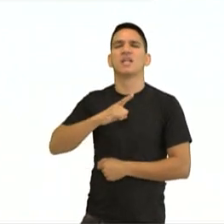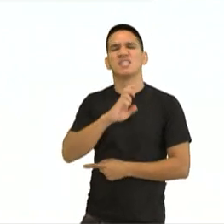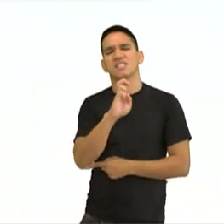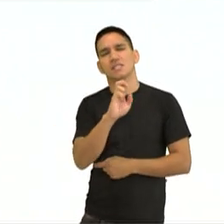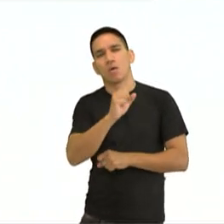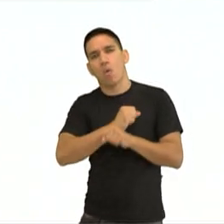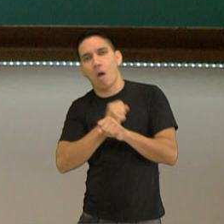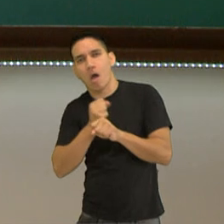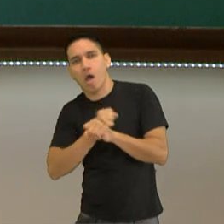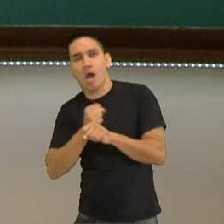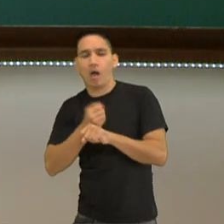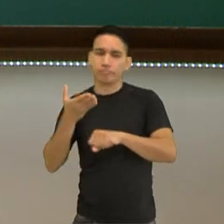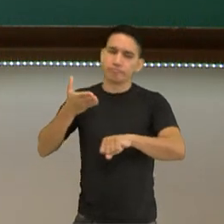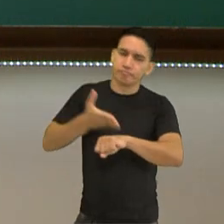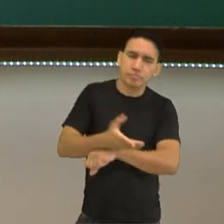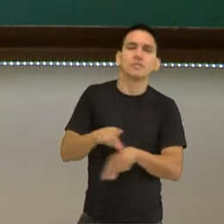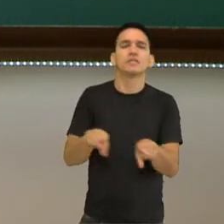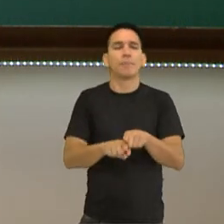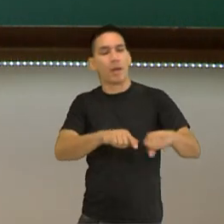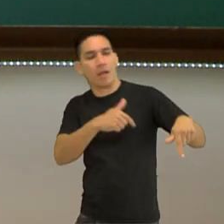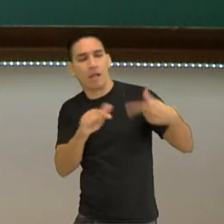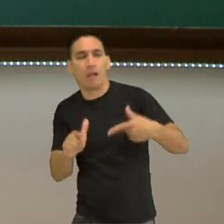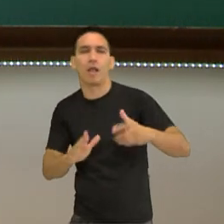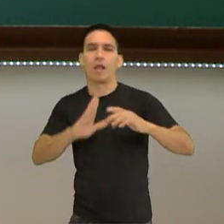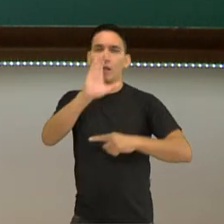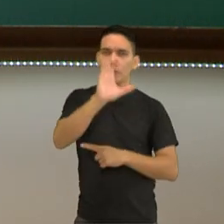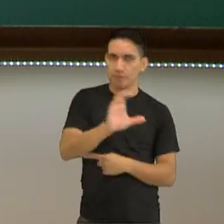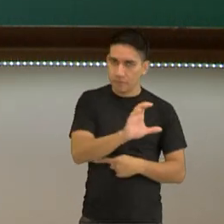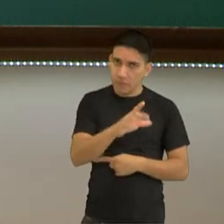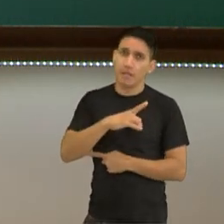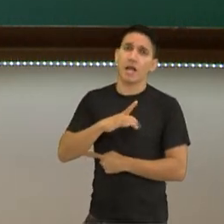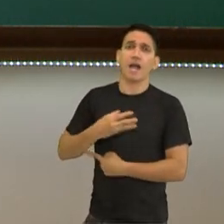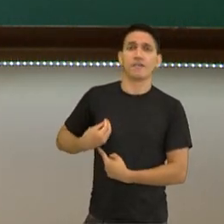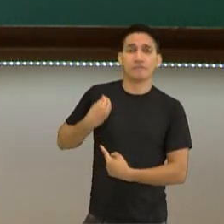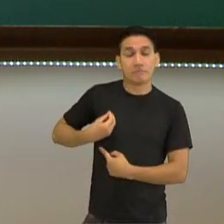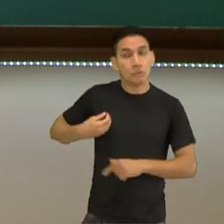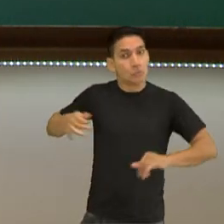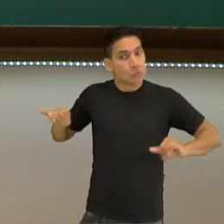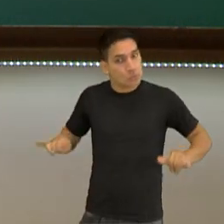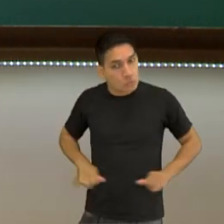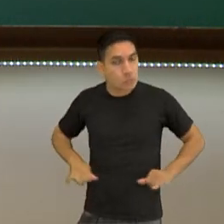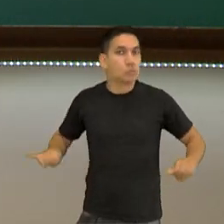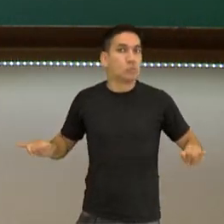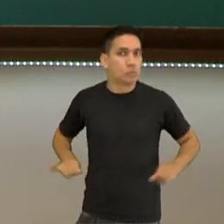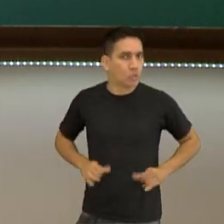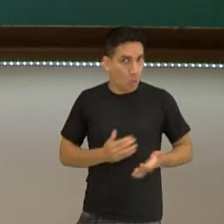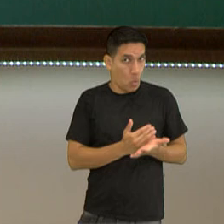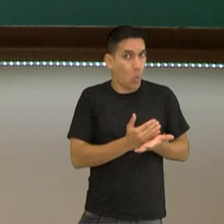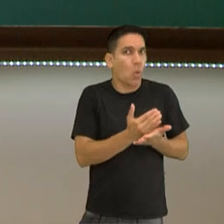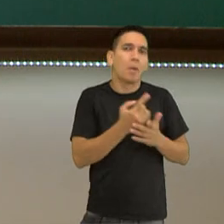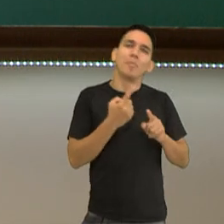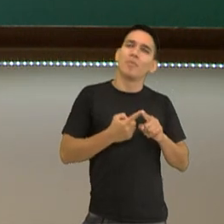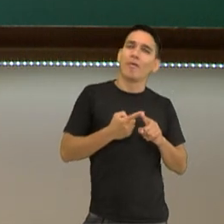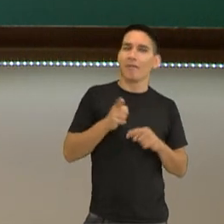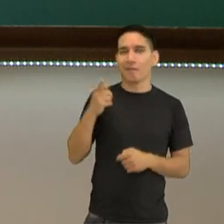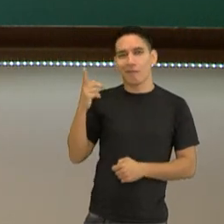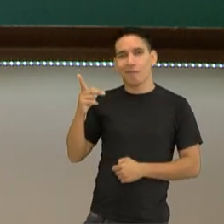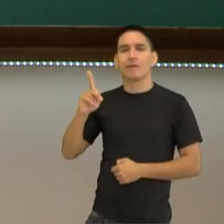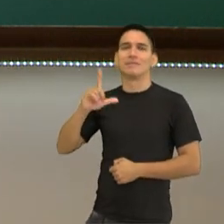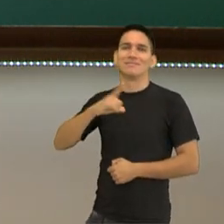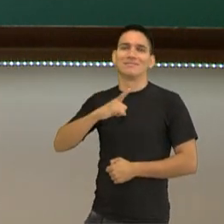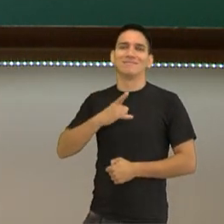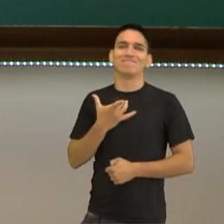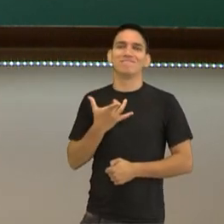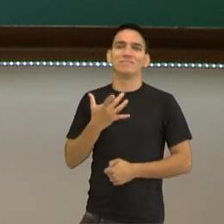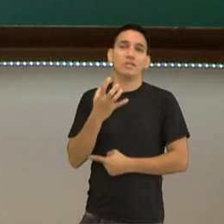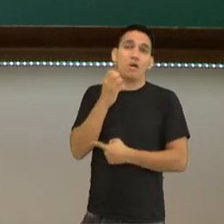Príncipe Leopoldo, ele trabalhou em capela, ele tem uma vida bem sofrida no início, né? Porque ele fica